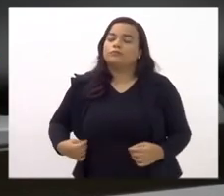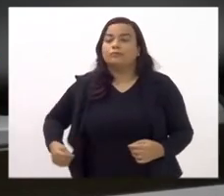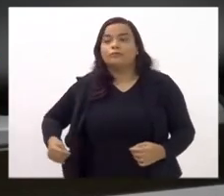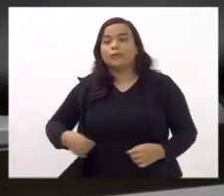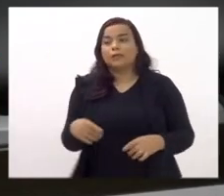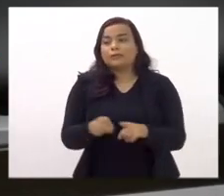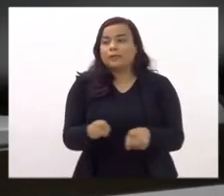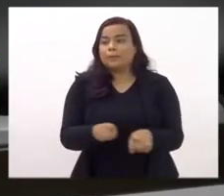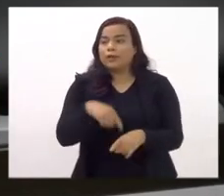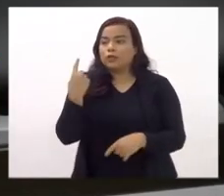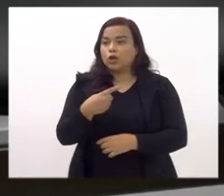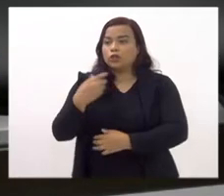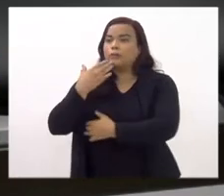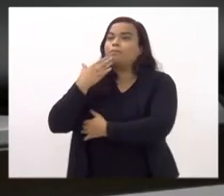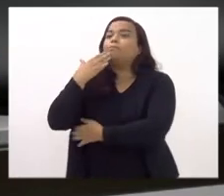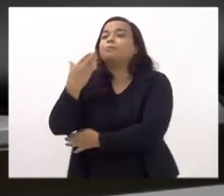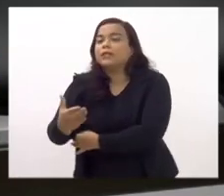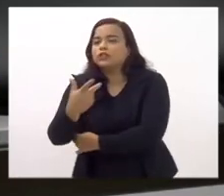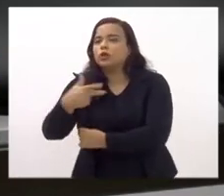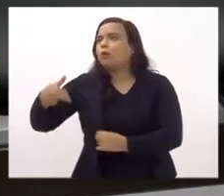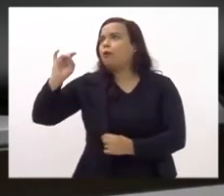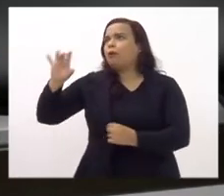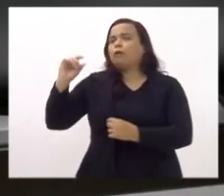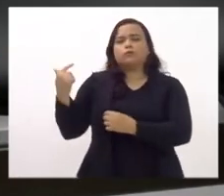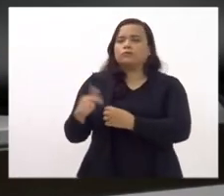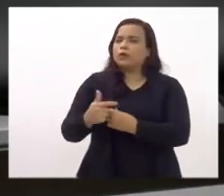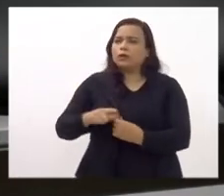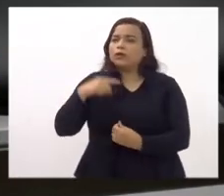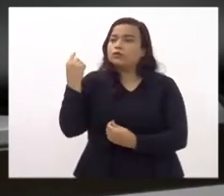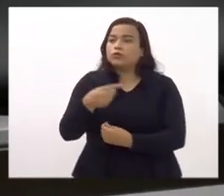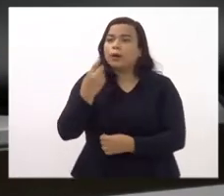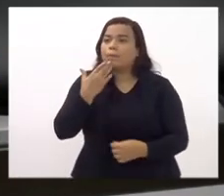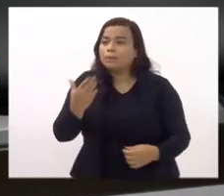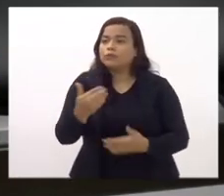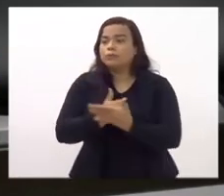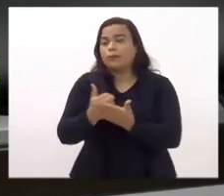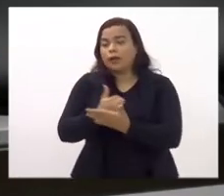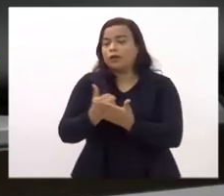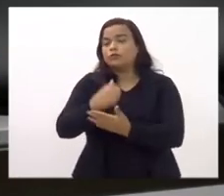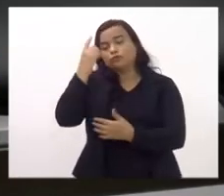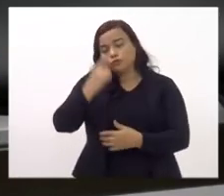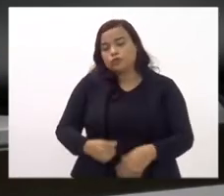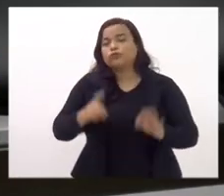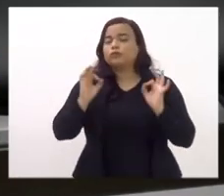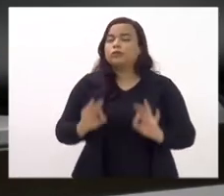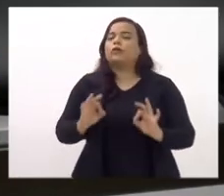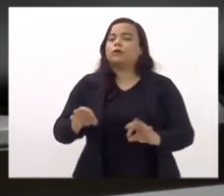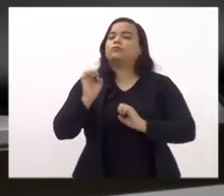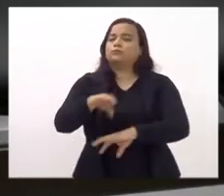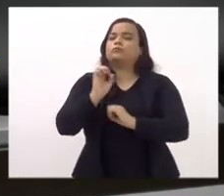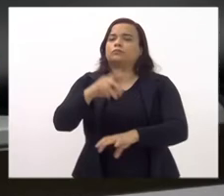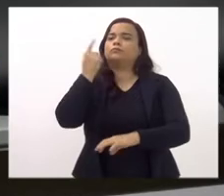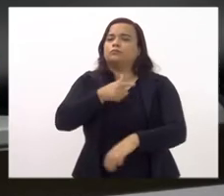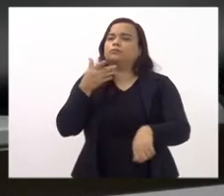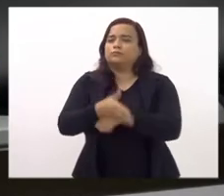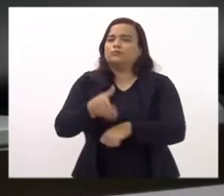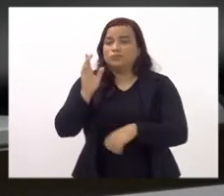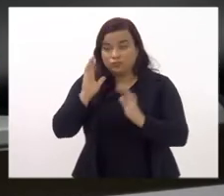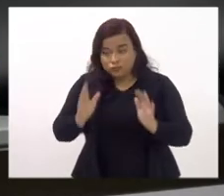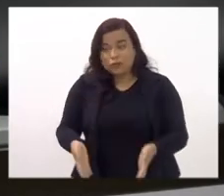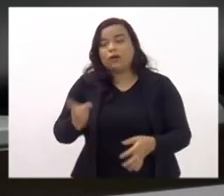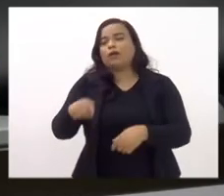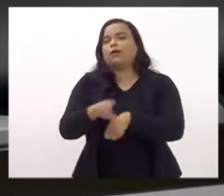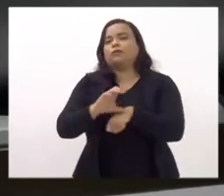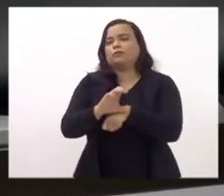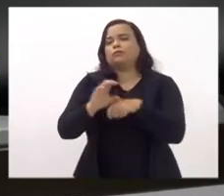pedindo algo extraordinário, né? A gente está pedindo aqui o básico, que é o direito à educação, que já é um direito